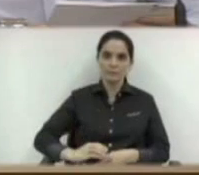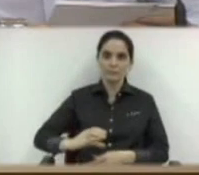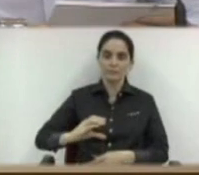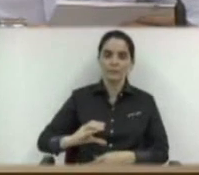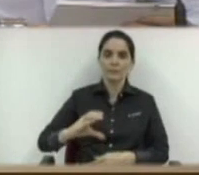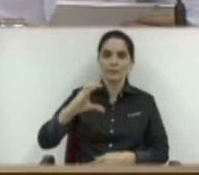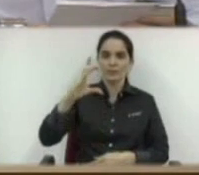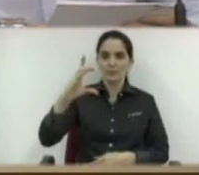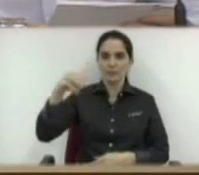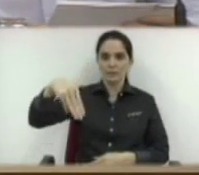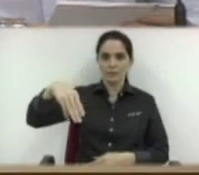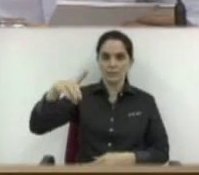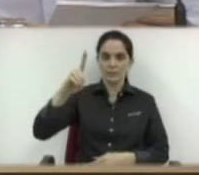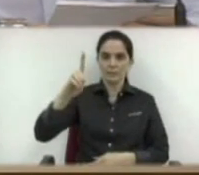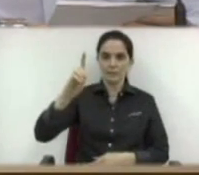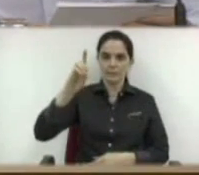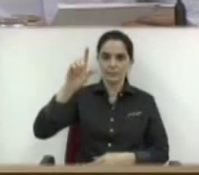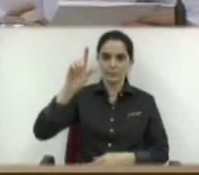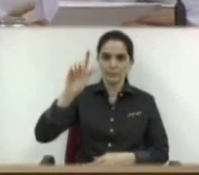CMDHC, e